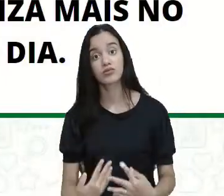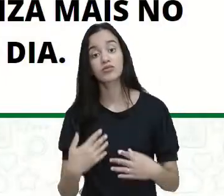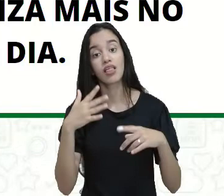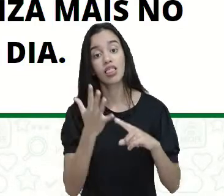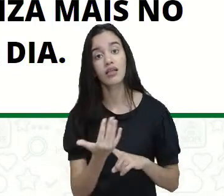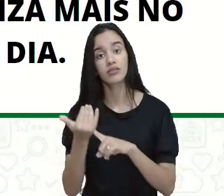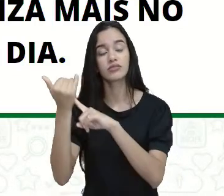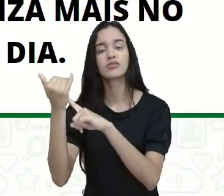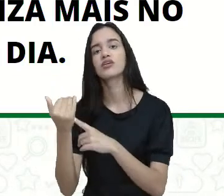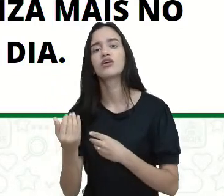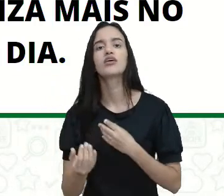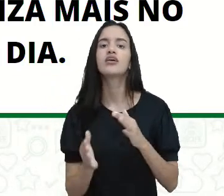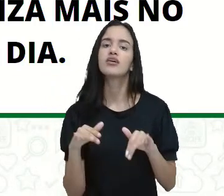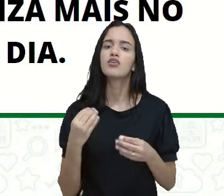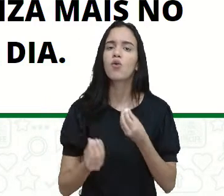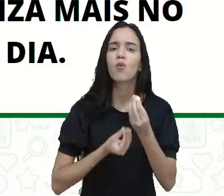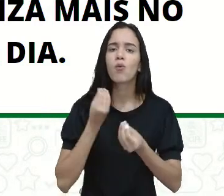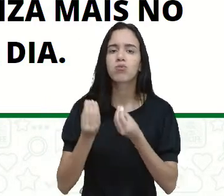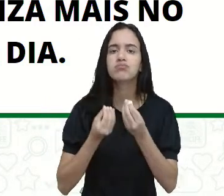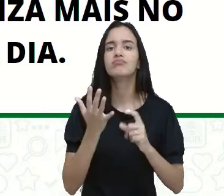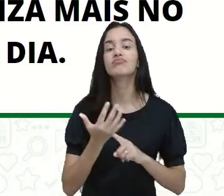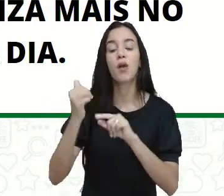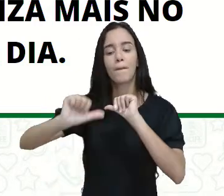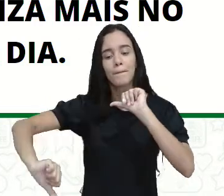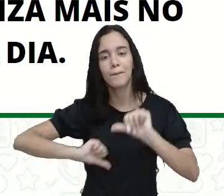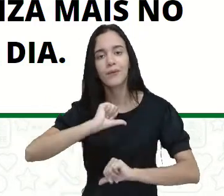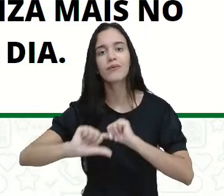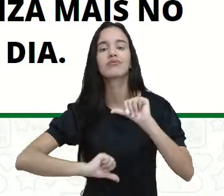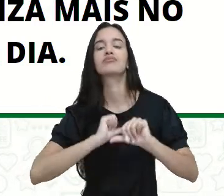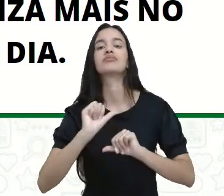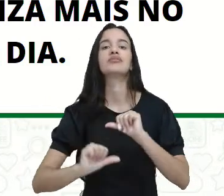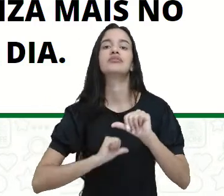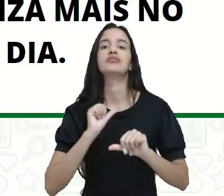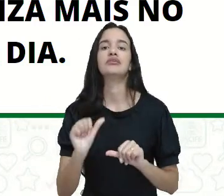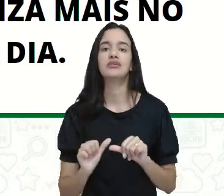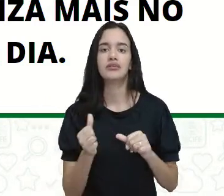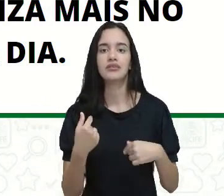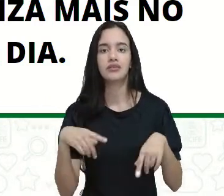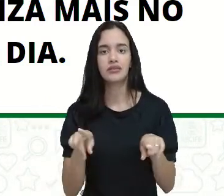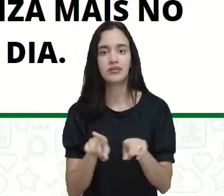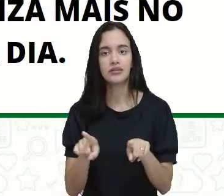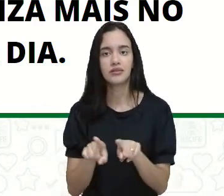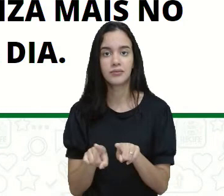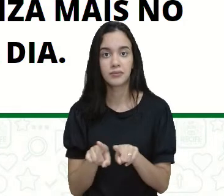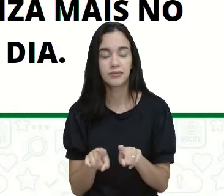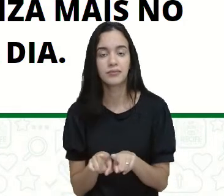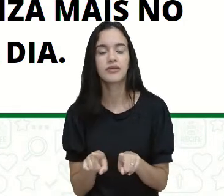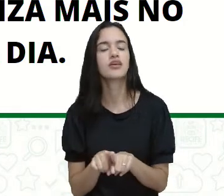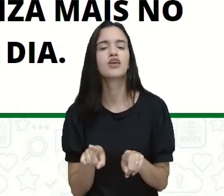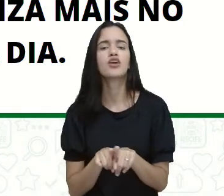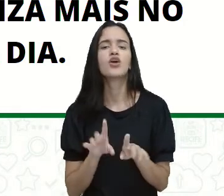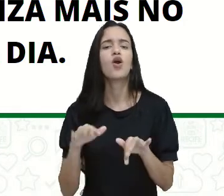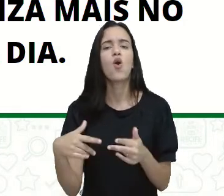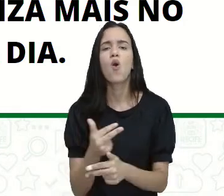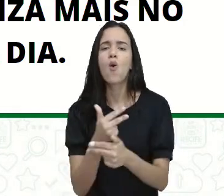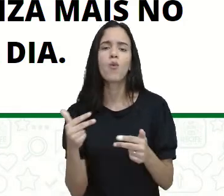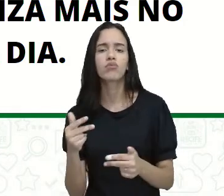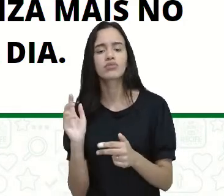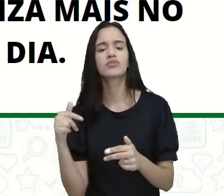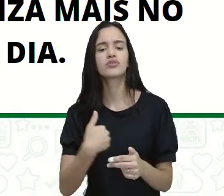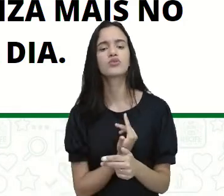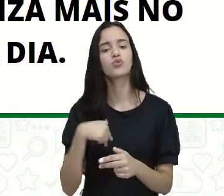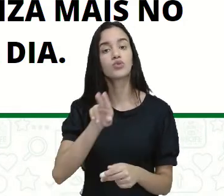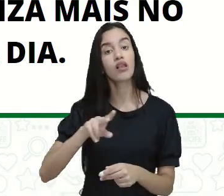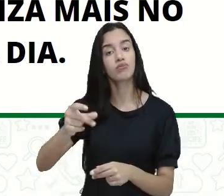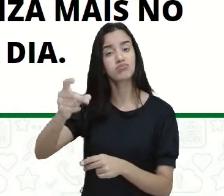tecnologia, como essa tecnologia mudou, né, de um tempo para cá, como coisas que a gente